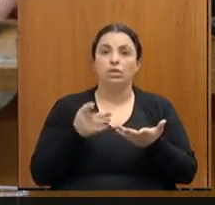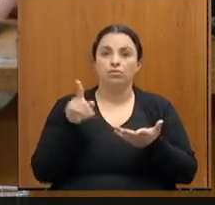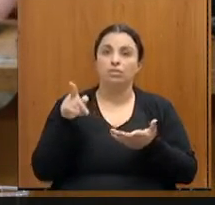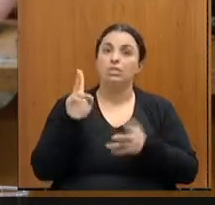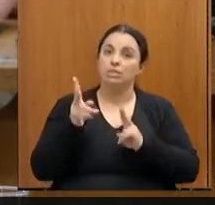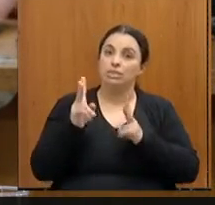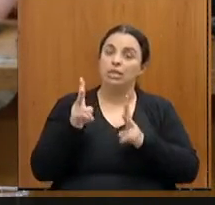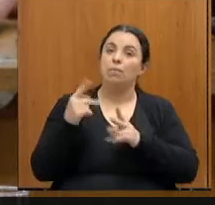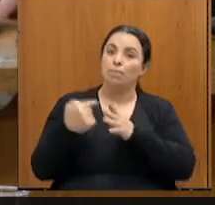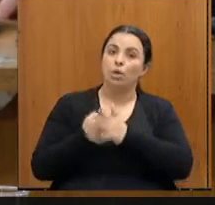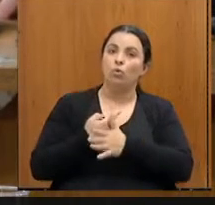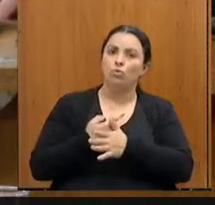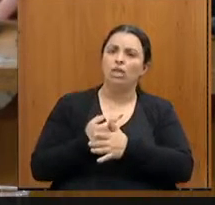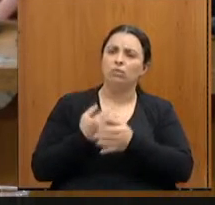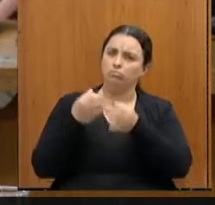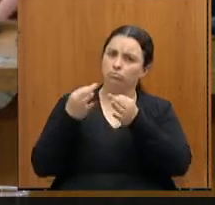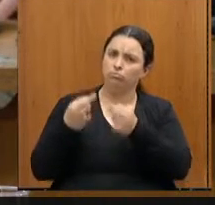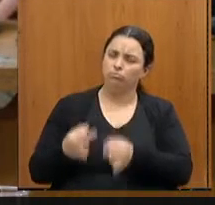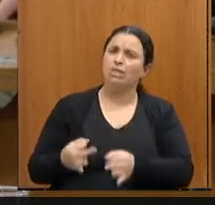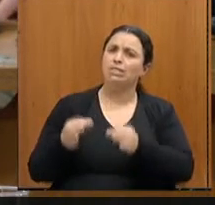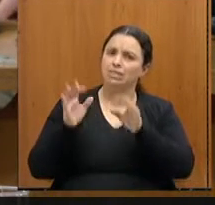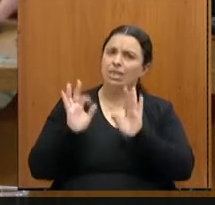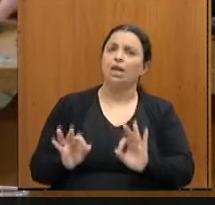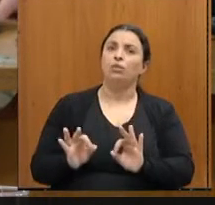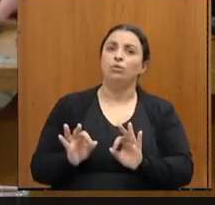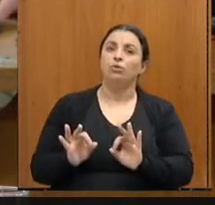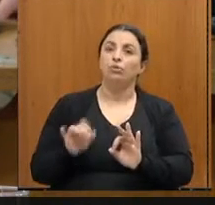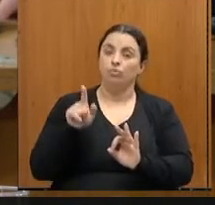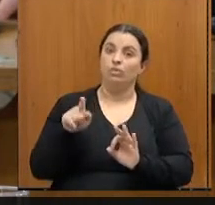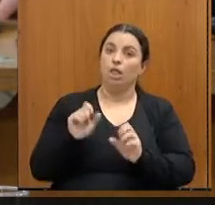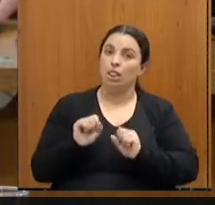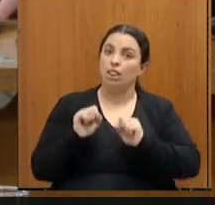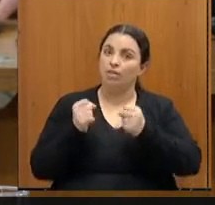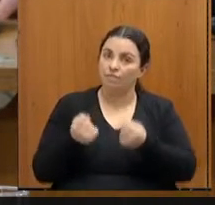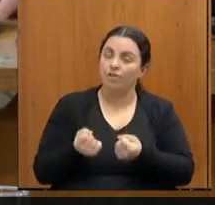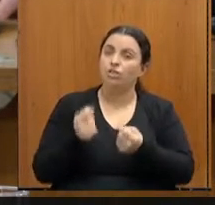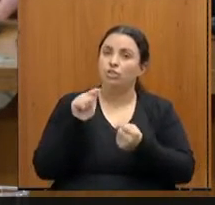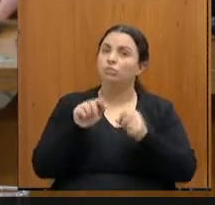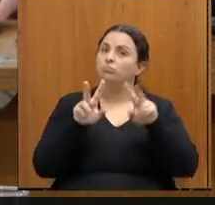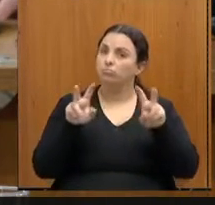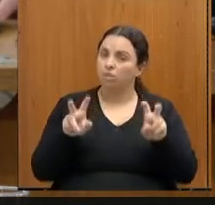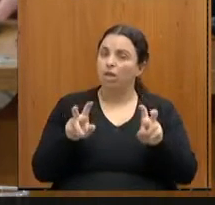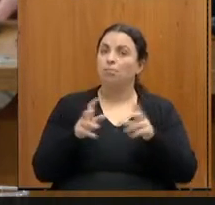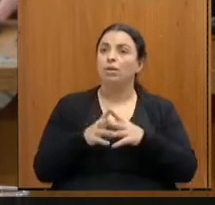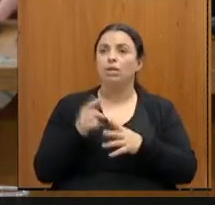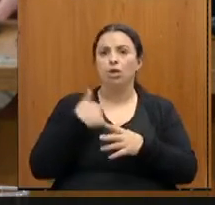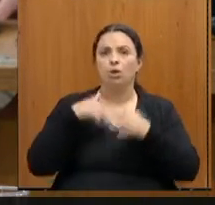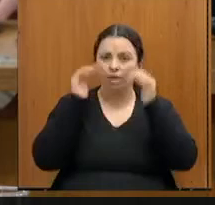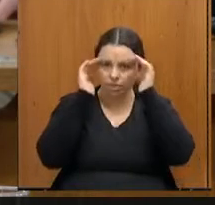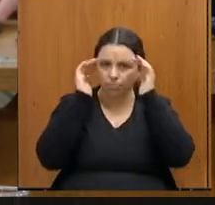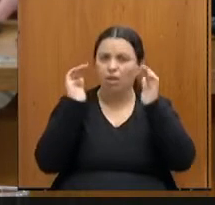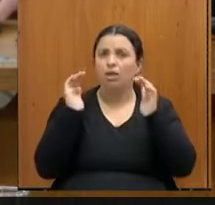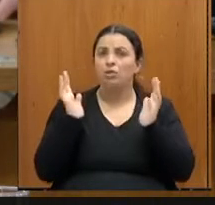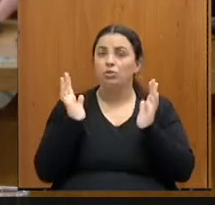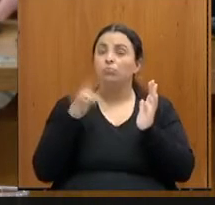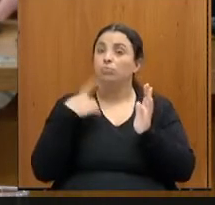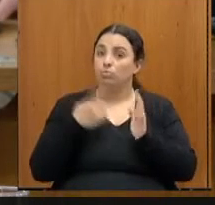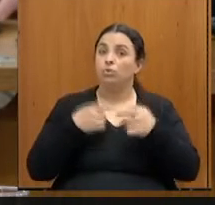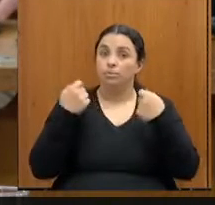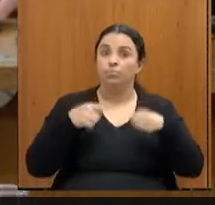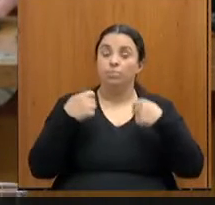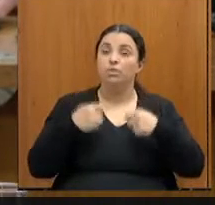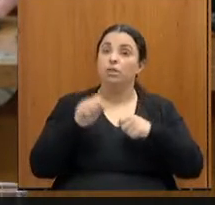faz e legitimamente porque a senhora defende muito essa causa e eu respeito muito isso porque realmente nós